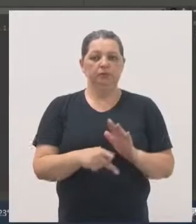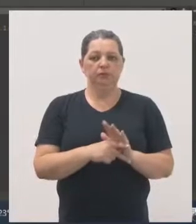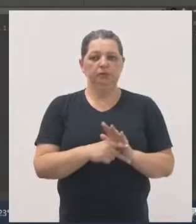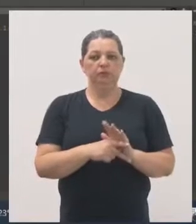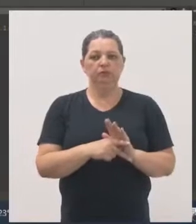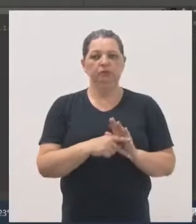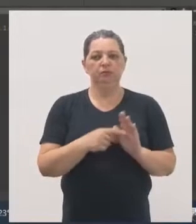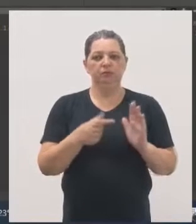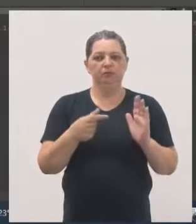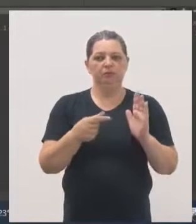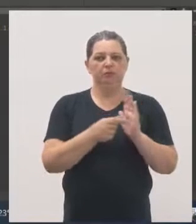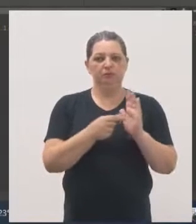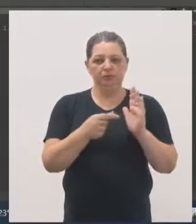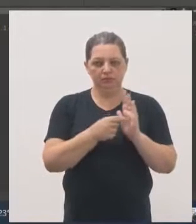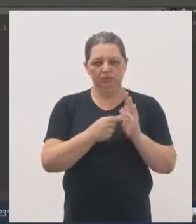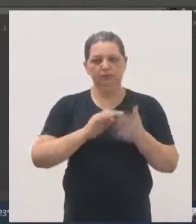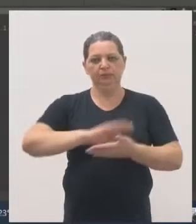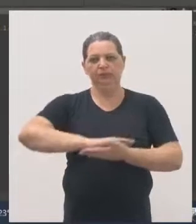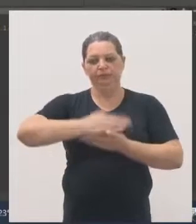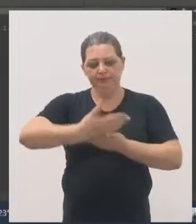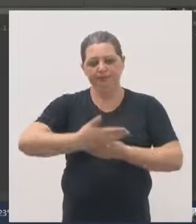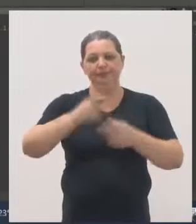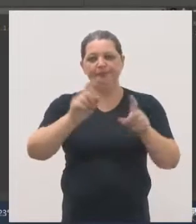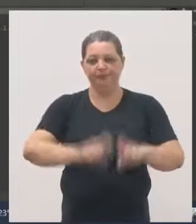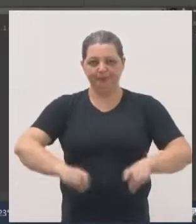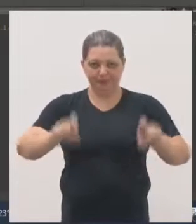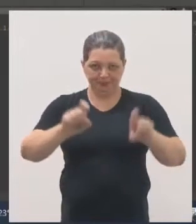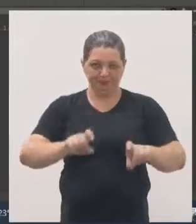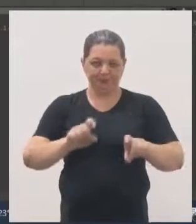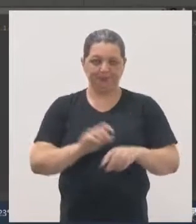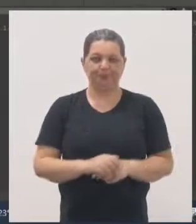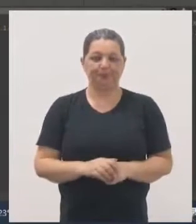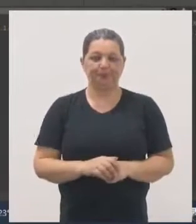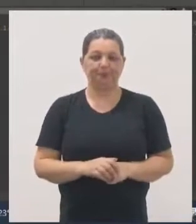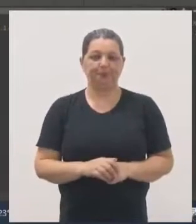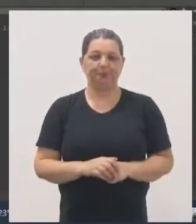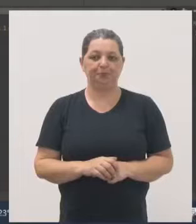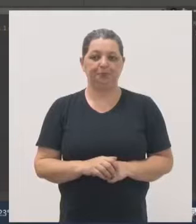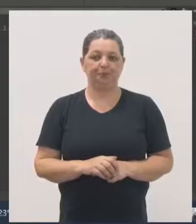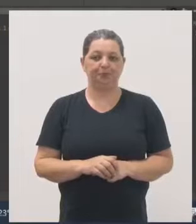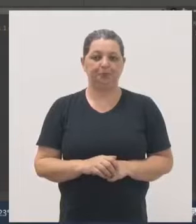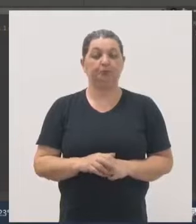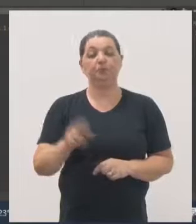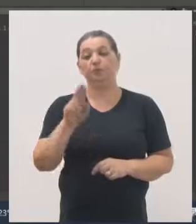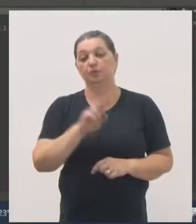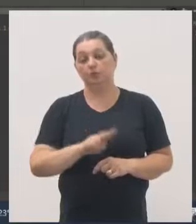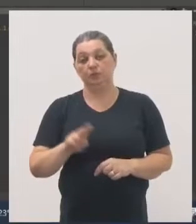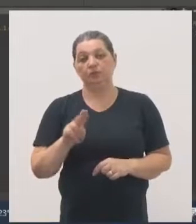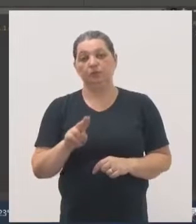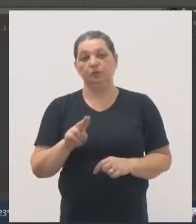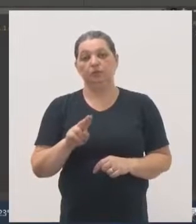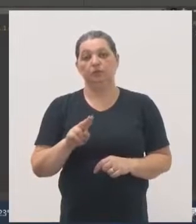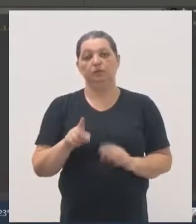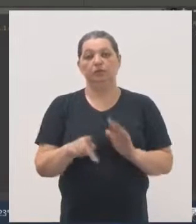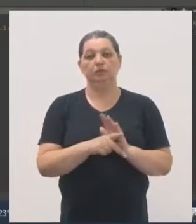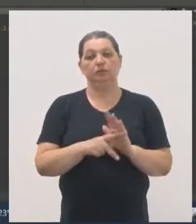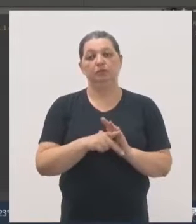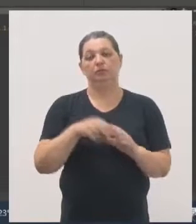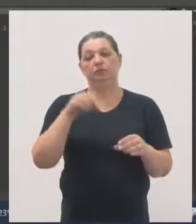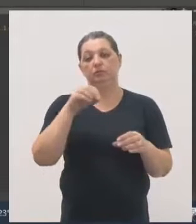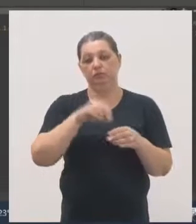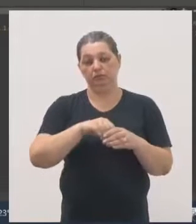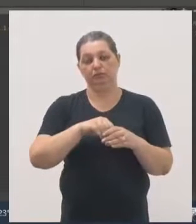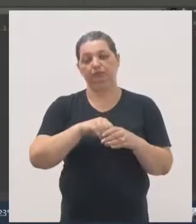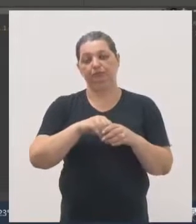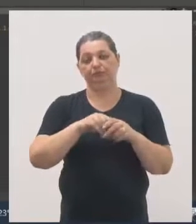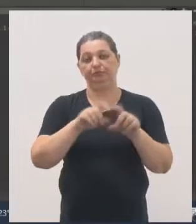áudio do seu notebook, do seu computador, né? E tá utilizando dentro do seu computador, ou